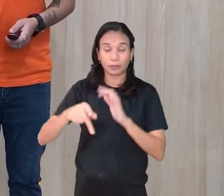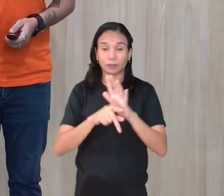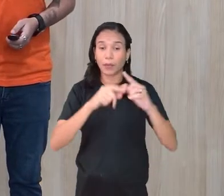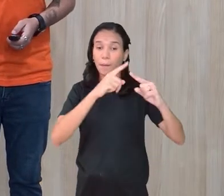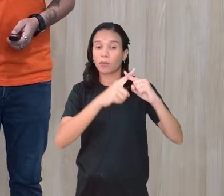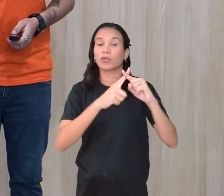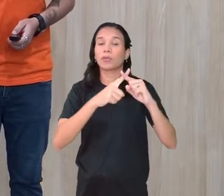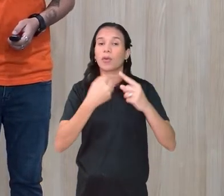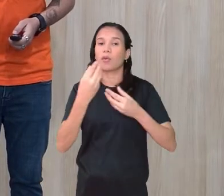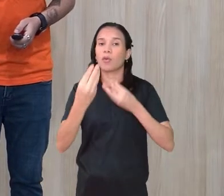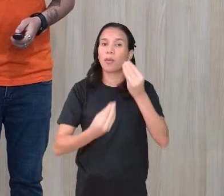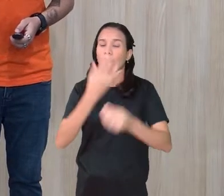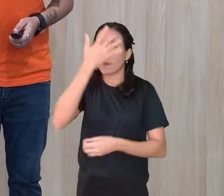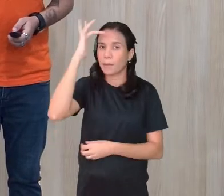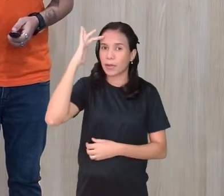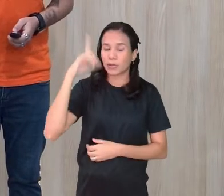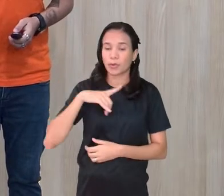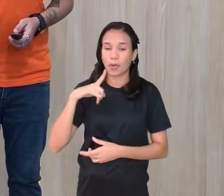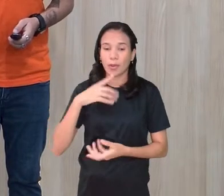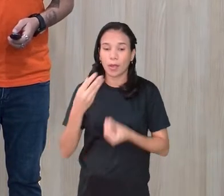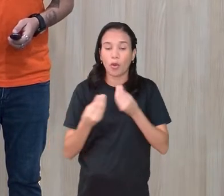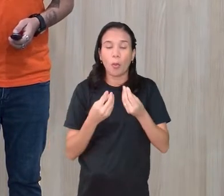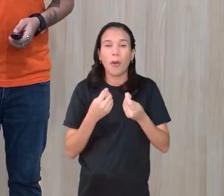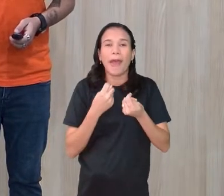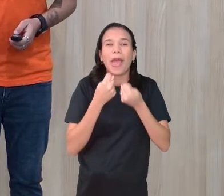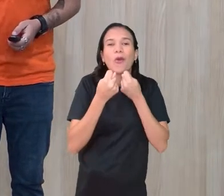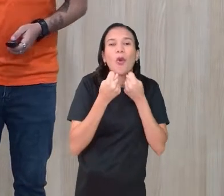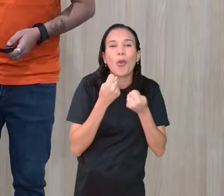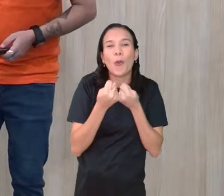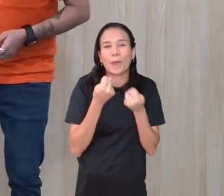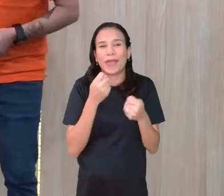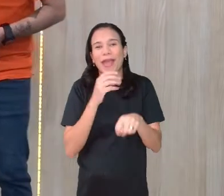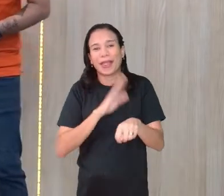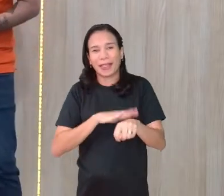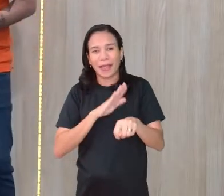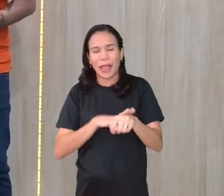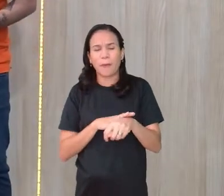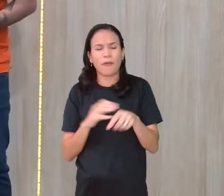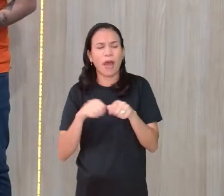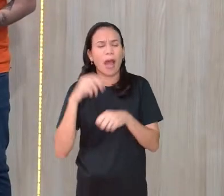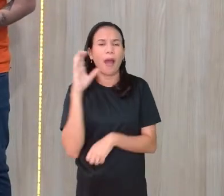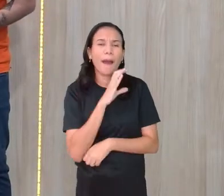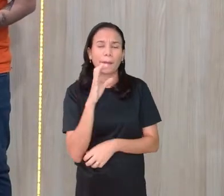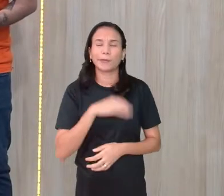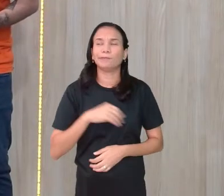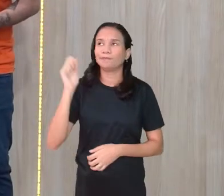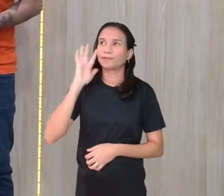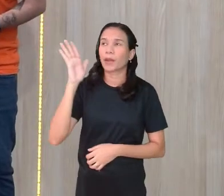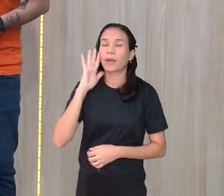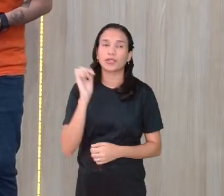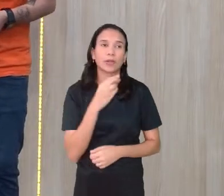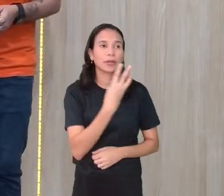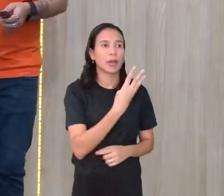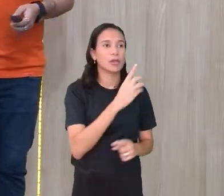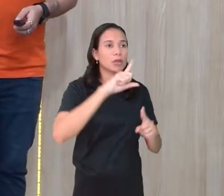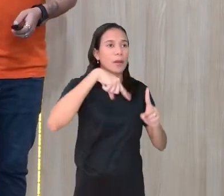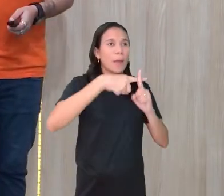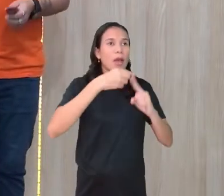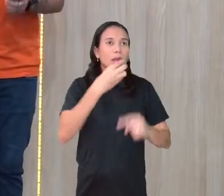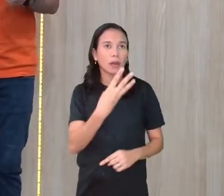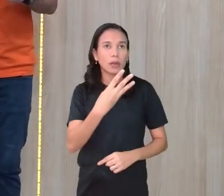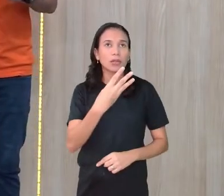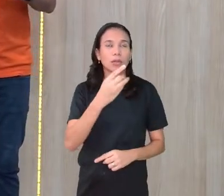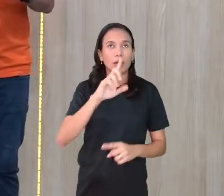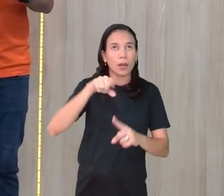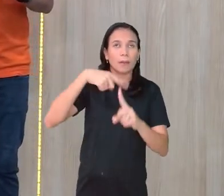é no sentido de você economizar trabalho, no sentido de que, imagina que eu estou fazendo 3 mais 3 igual a